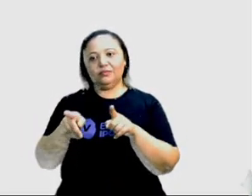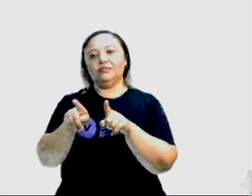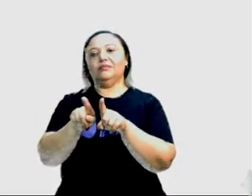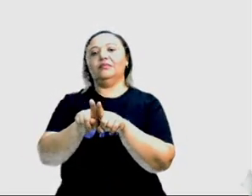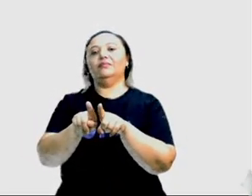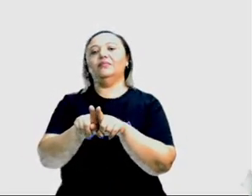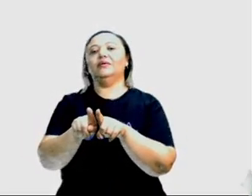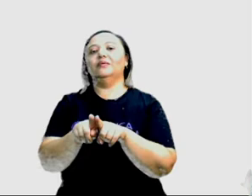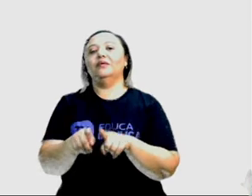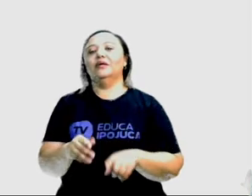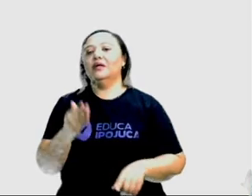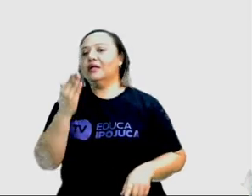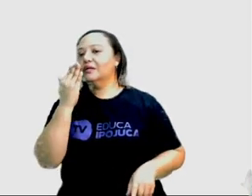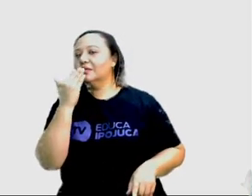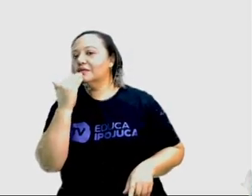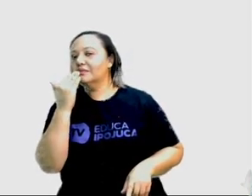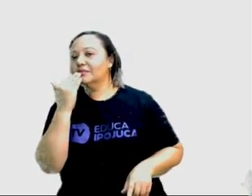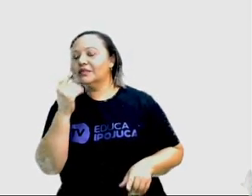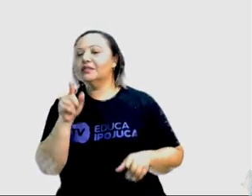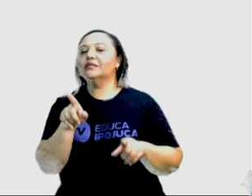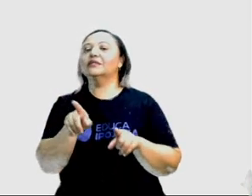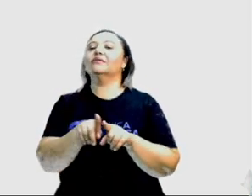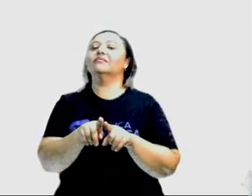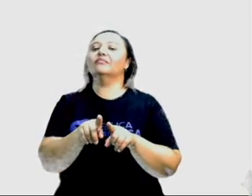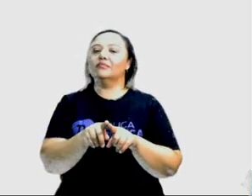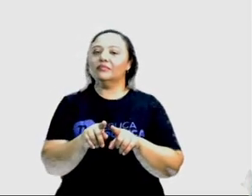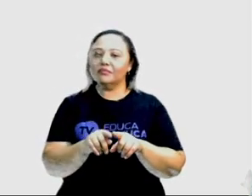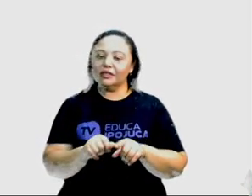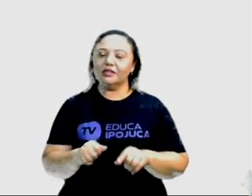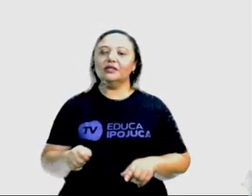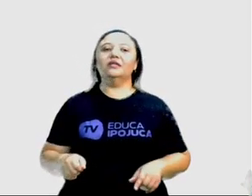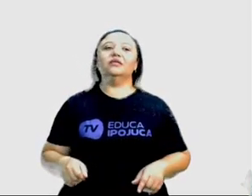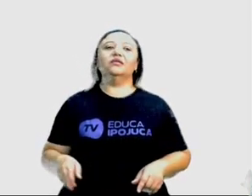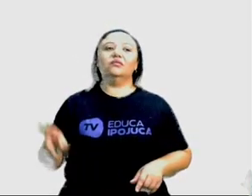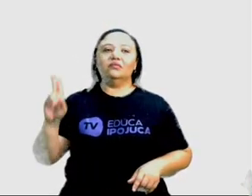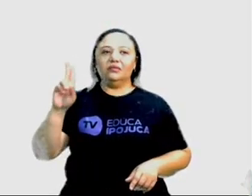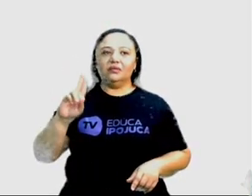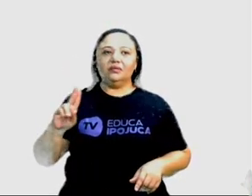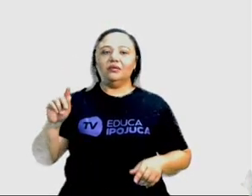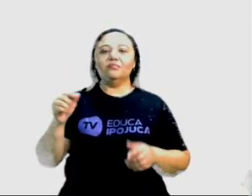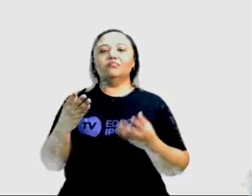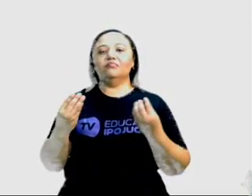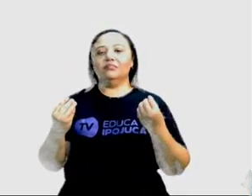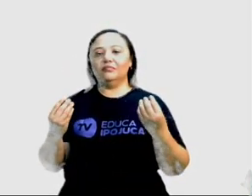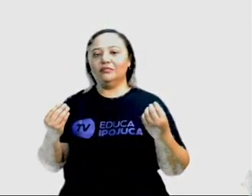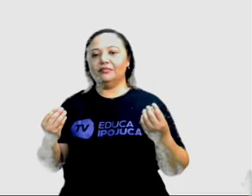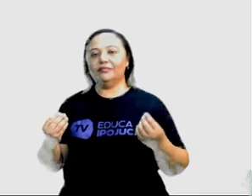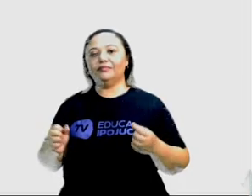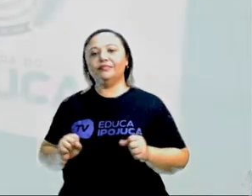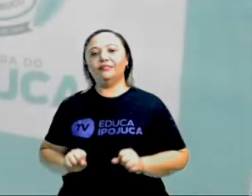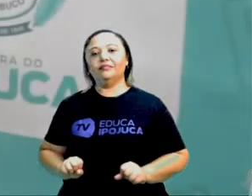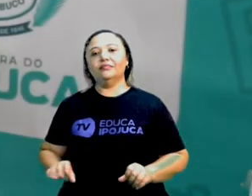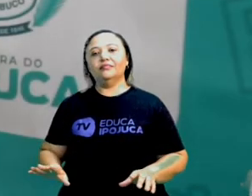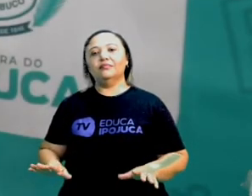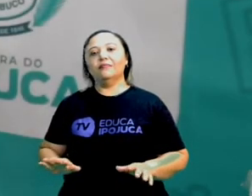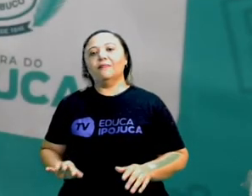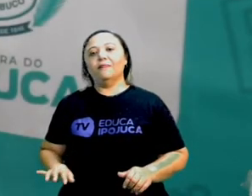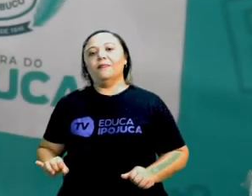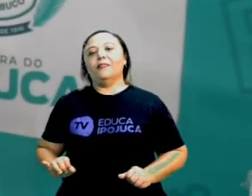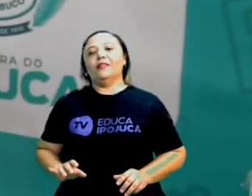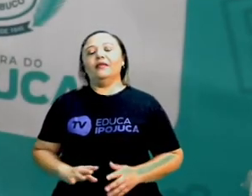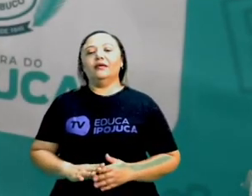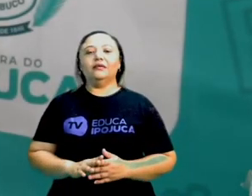parte. A alimentação também gasta bastante. Mas se você for observar, foi um tamanho